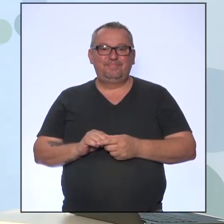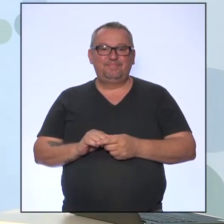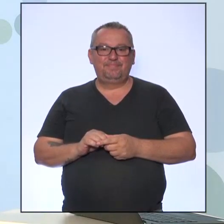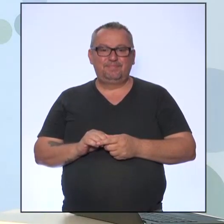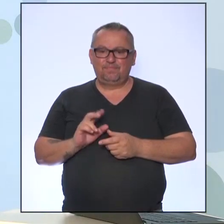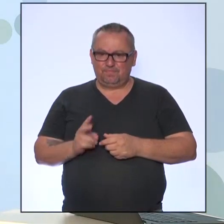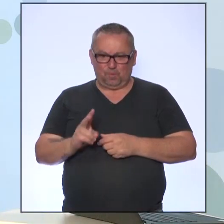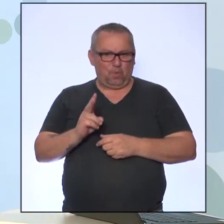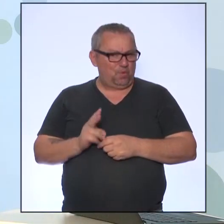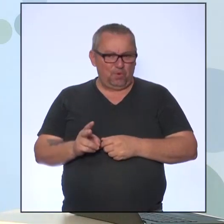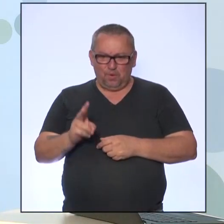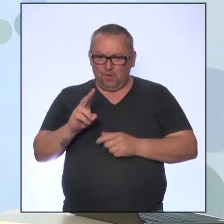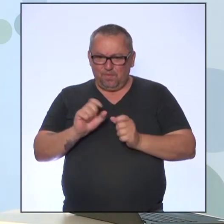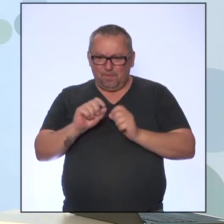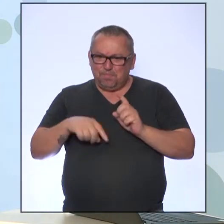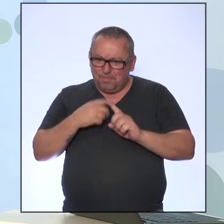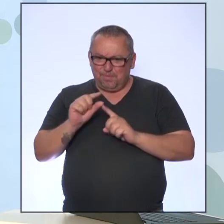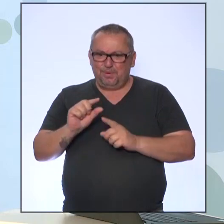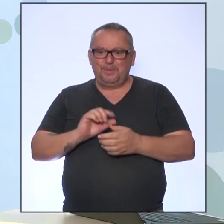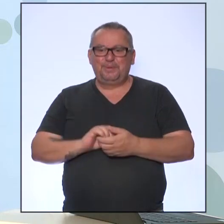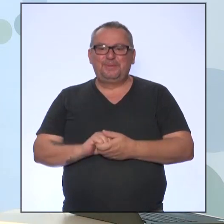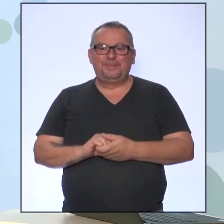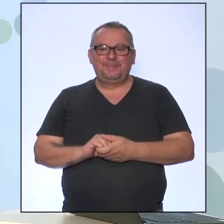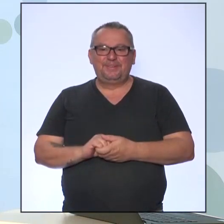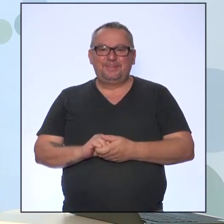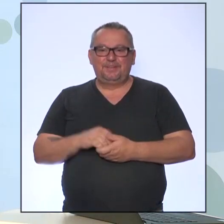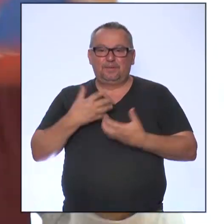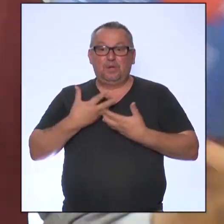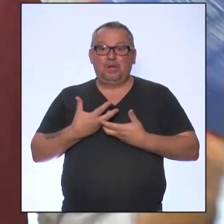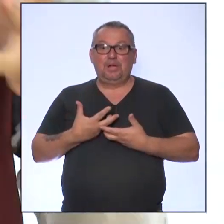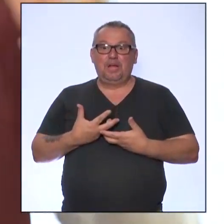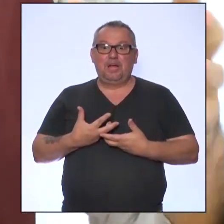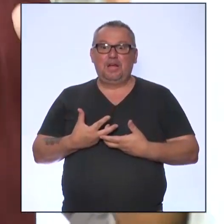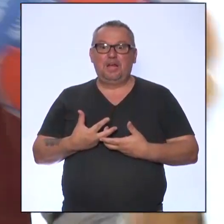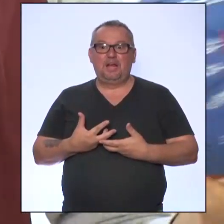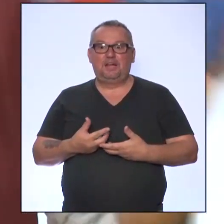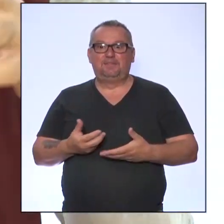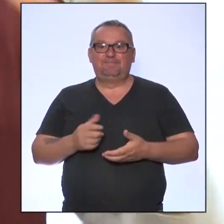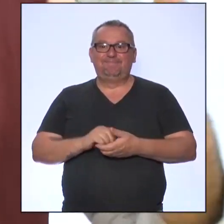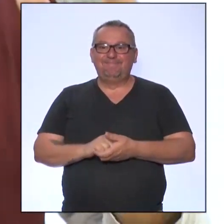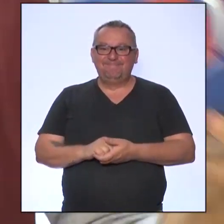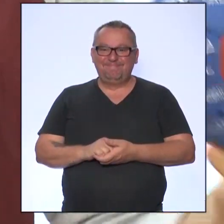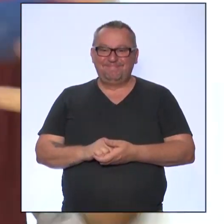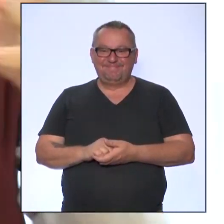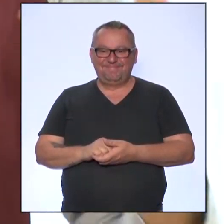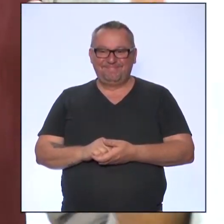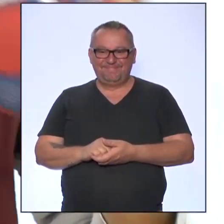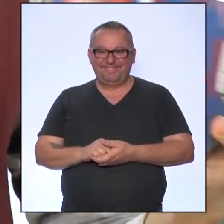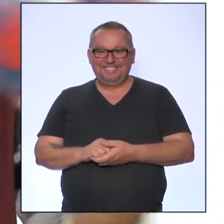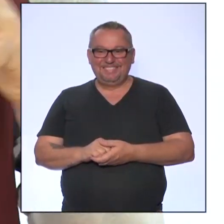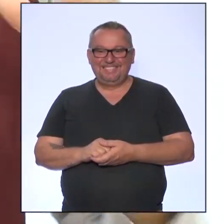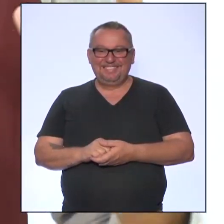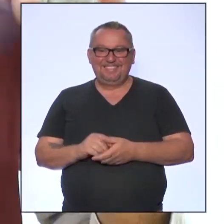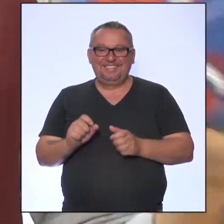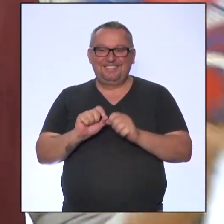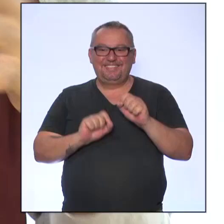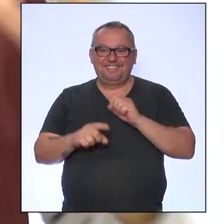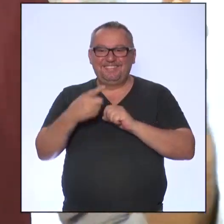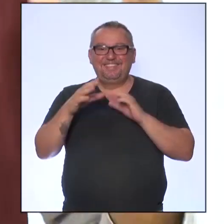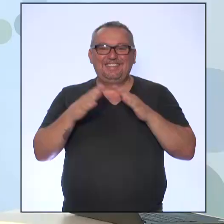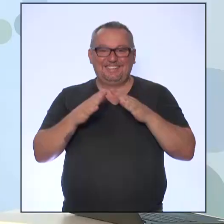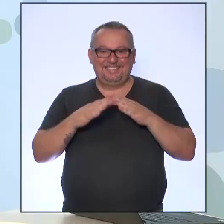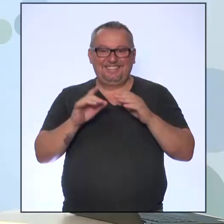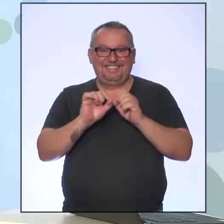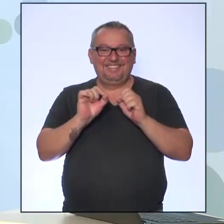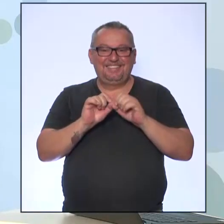Ok, continua aí, Fernando, faz mais um pouquinho. Já estou cansado, poxa. Estão fazendo aí com a gente em casa? Lembra? Faça